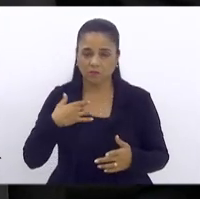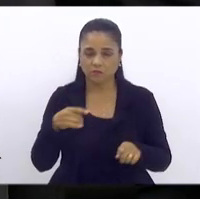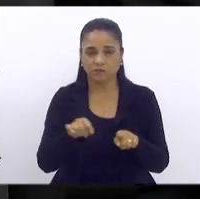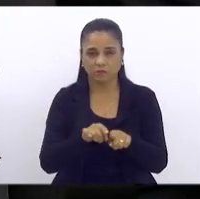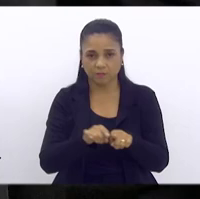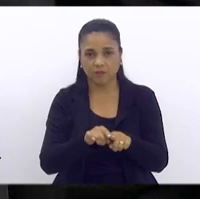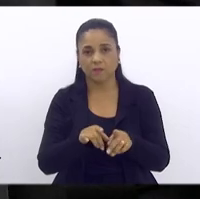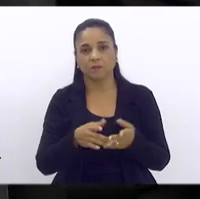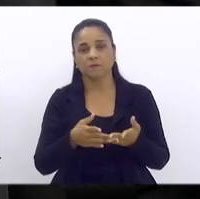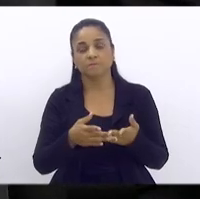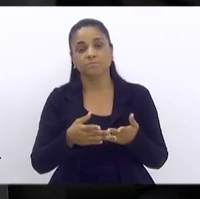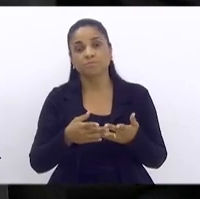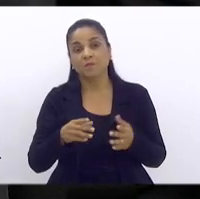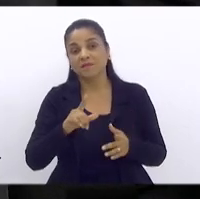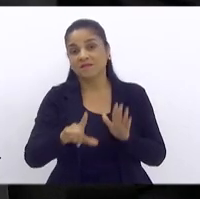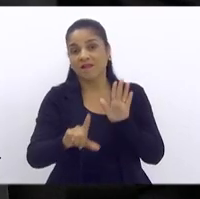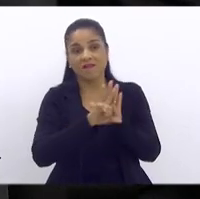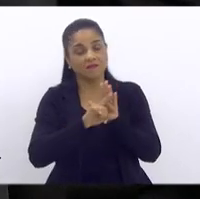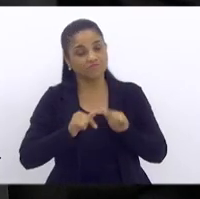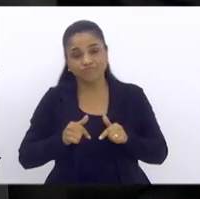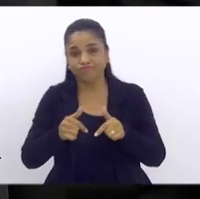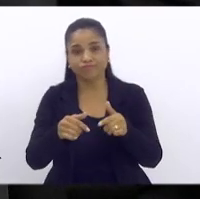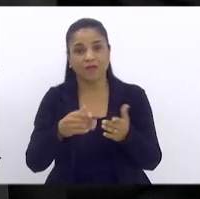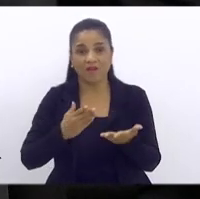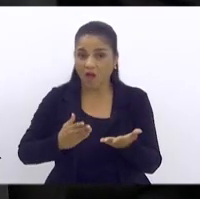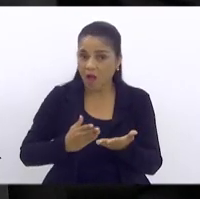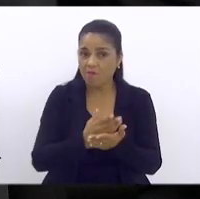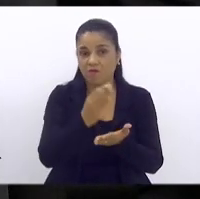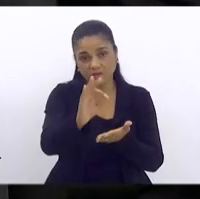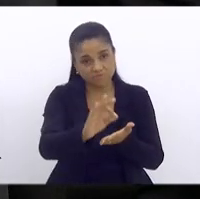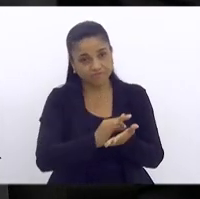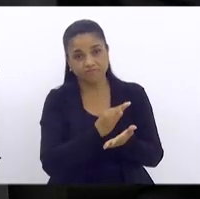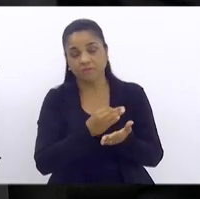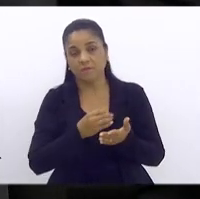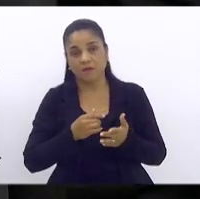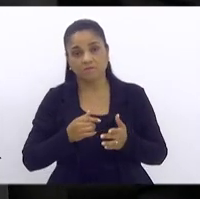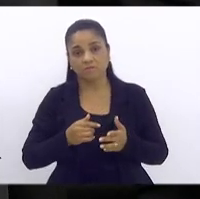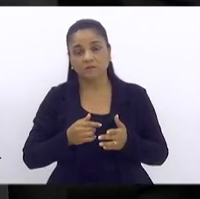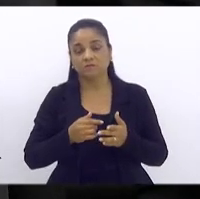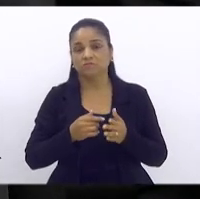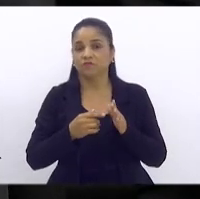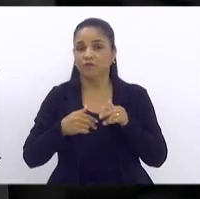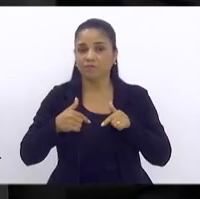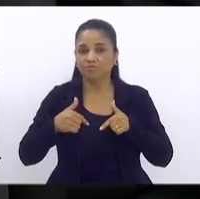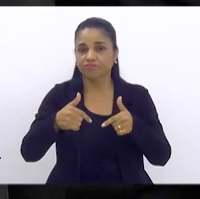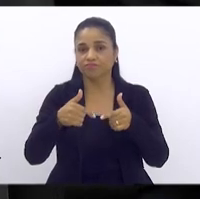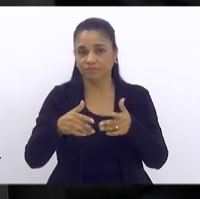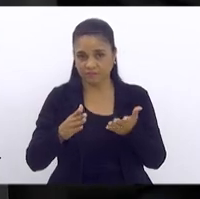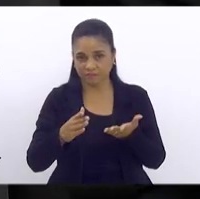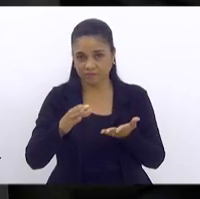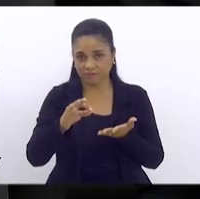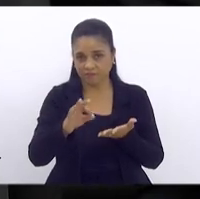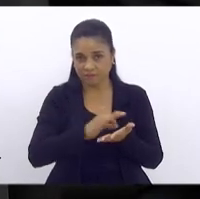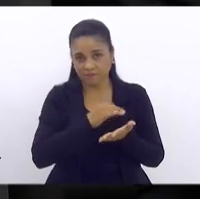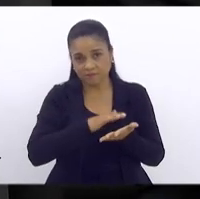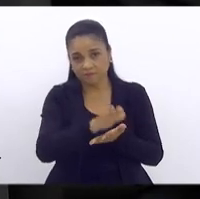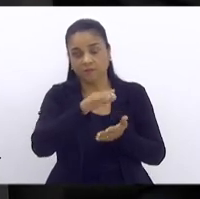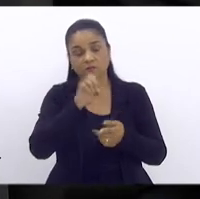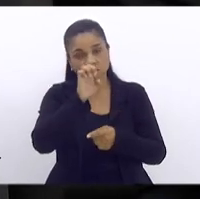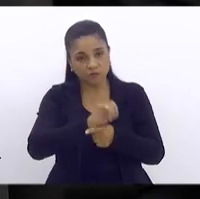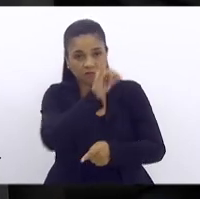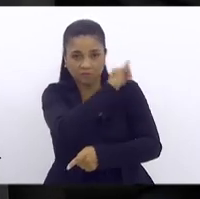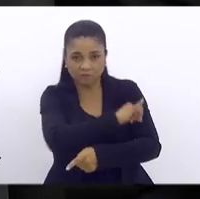que essa lei ela não foi efetivada. Então, ela foi aprovada, sancionada, mas não foi regulamentada para que, de fato, o estado do Rio